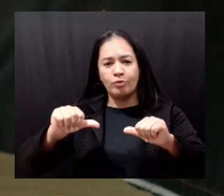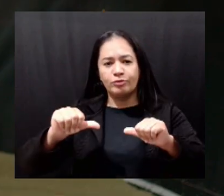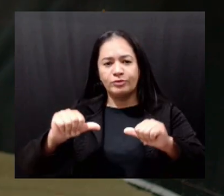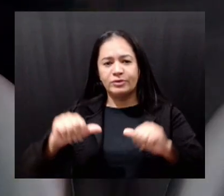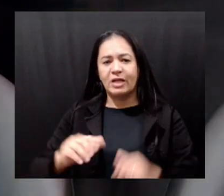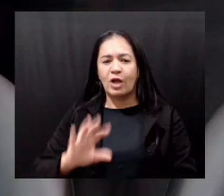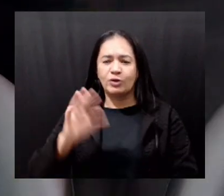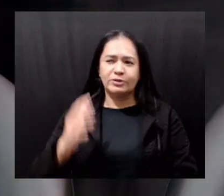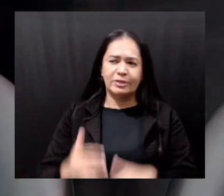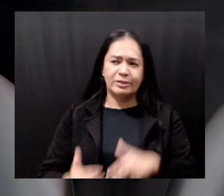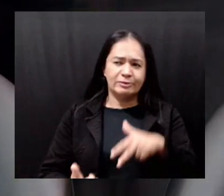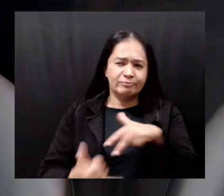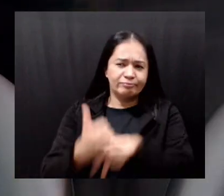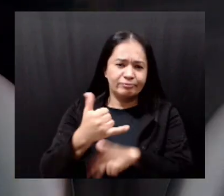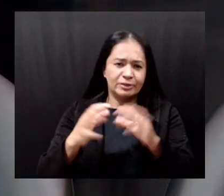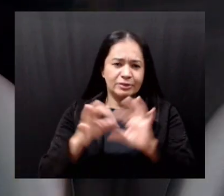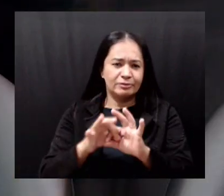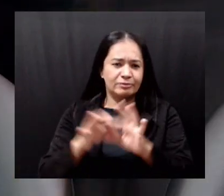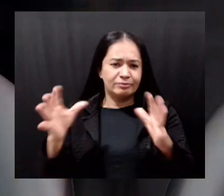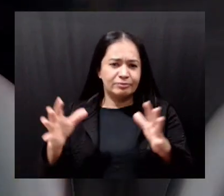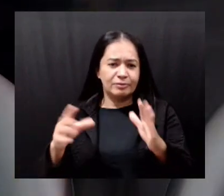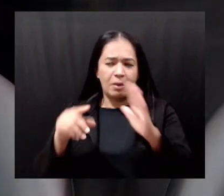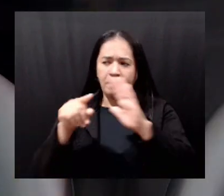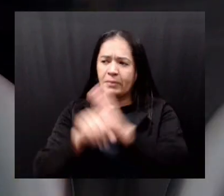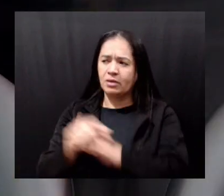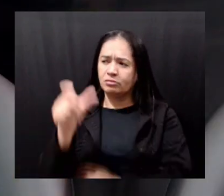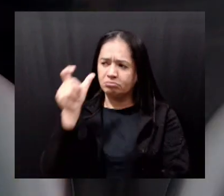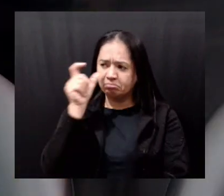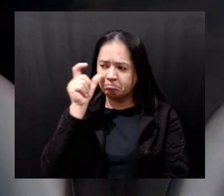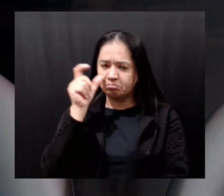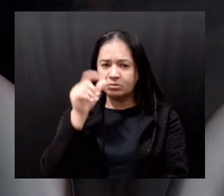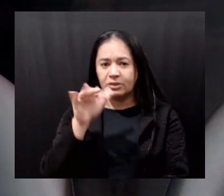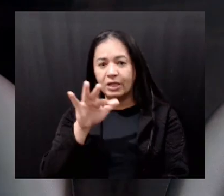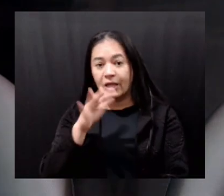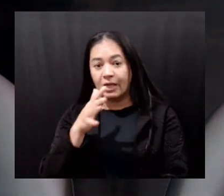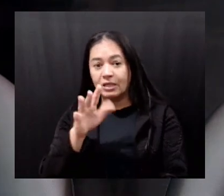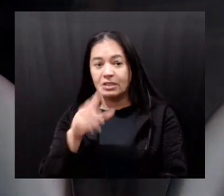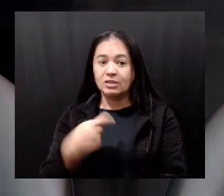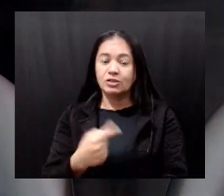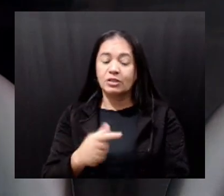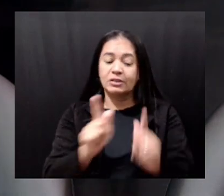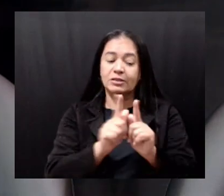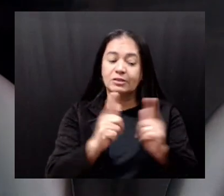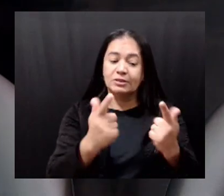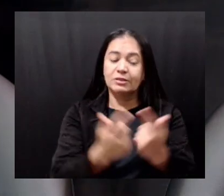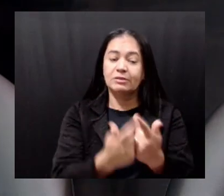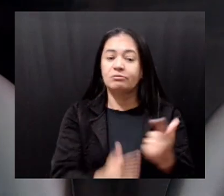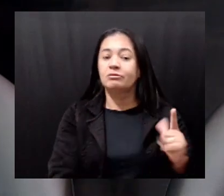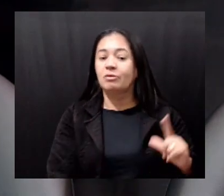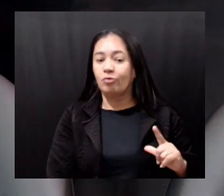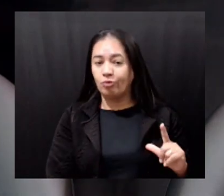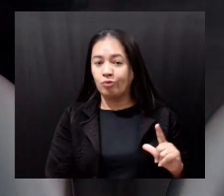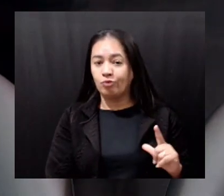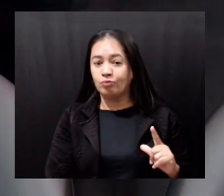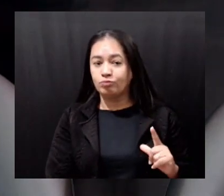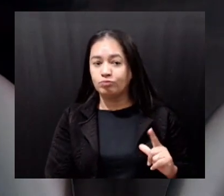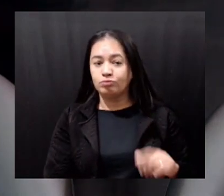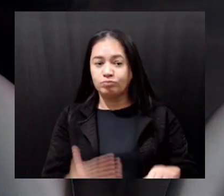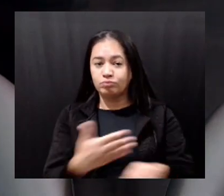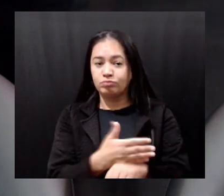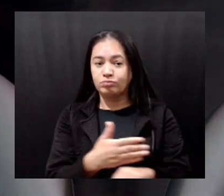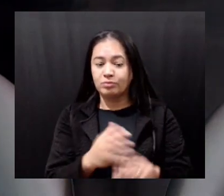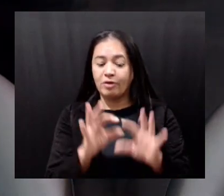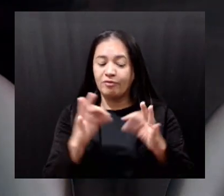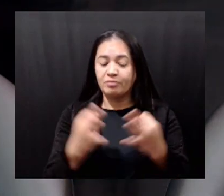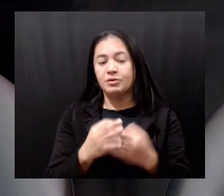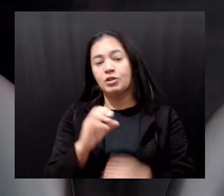Pergunta interessante. Muitas vezes a gente tem os grupos, né? Tem os grupos familiares ou de amigos,